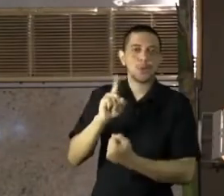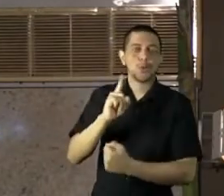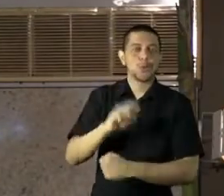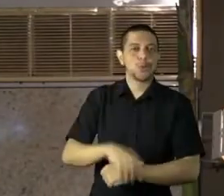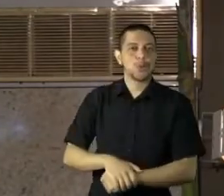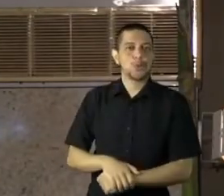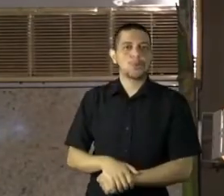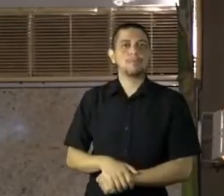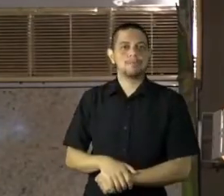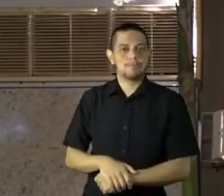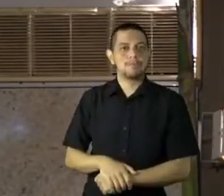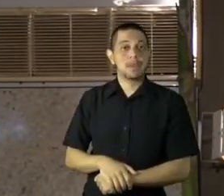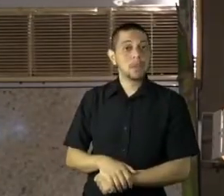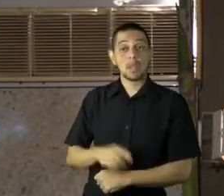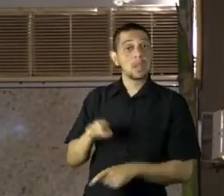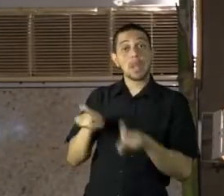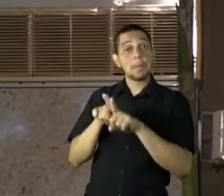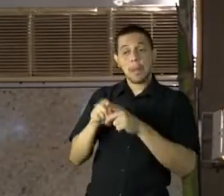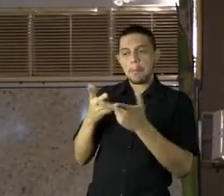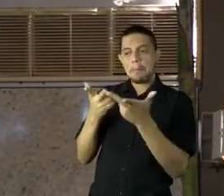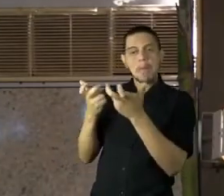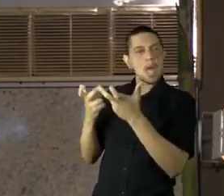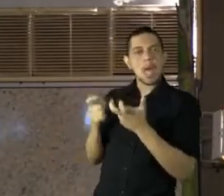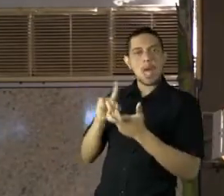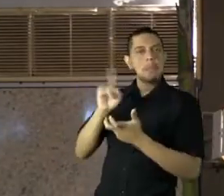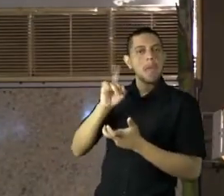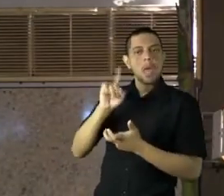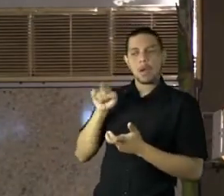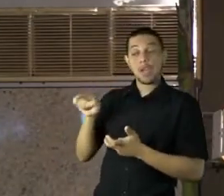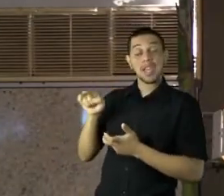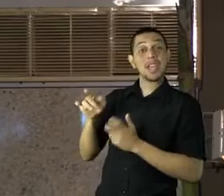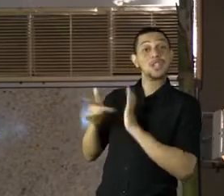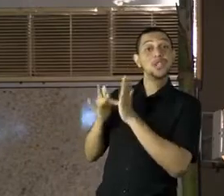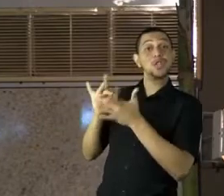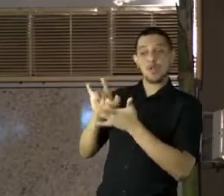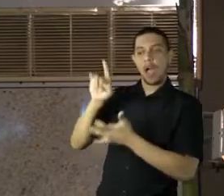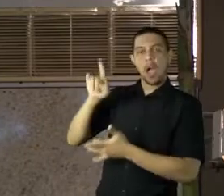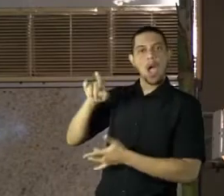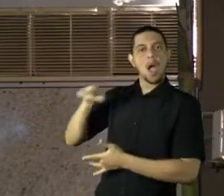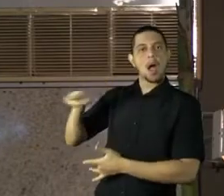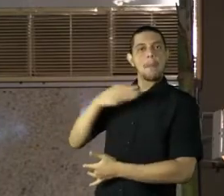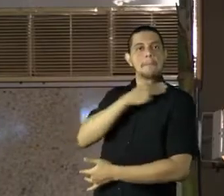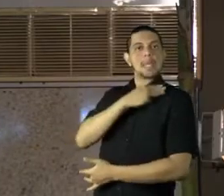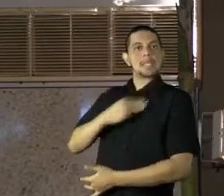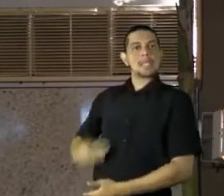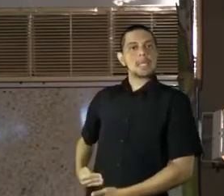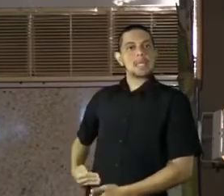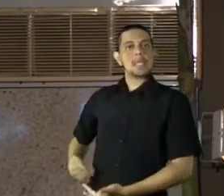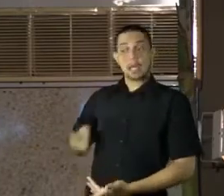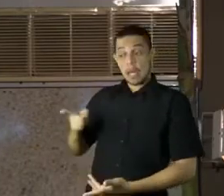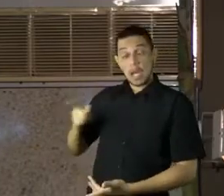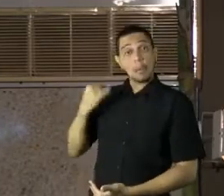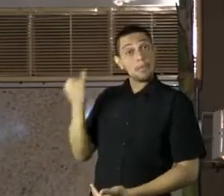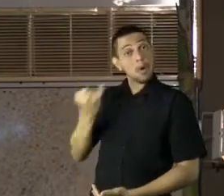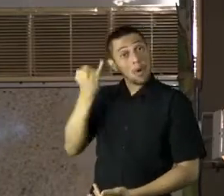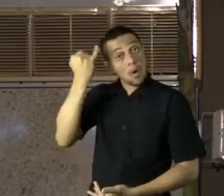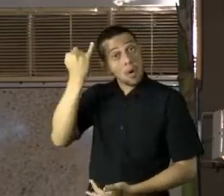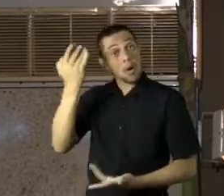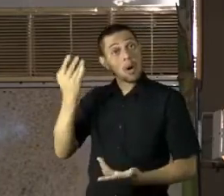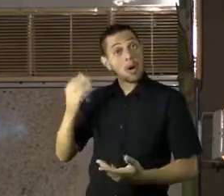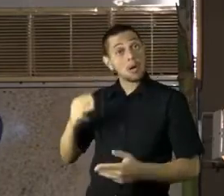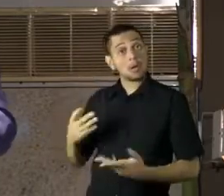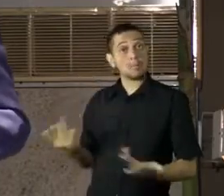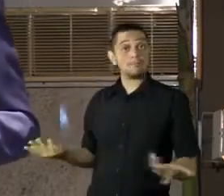não reconheceram a messianidade de Cristo não reconhecerão o seu o seu papel a sua importância e o que ele Viera